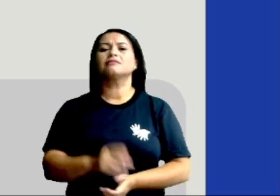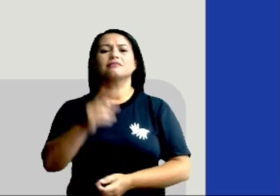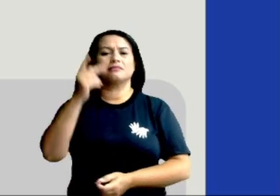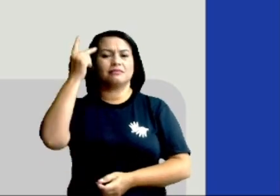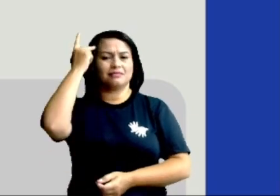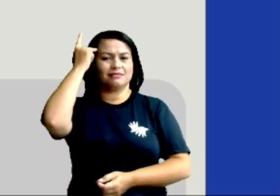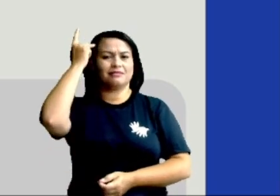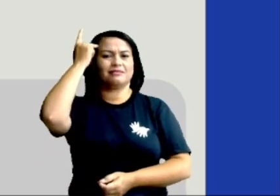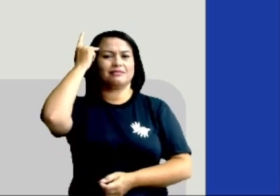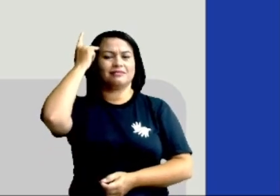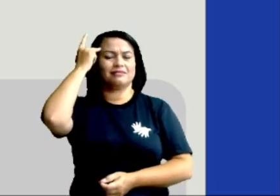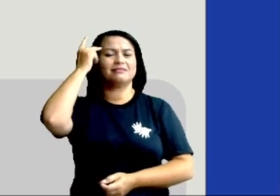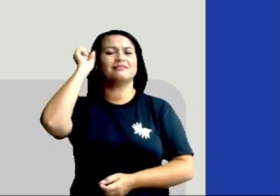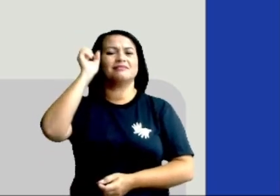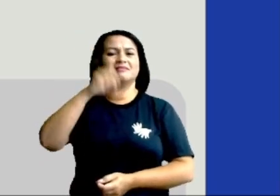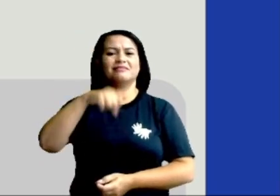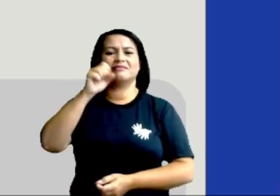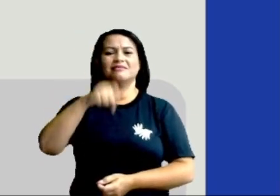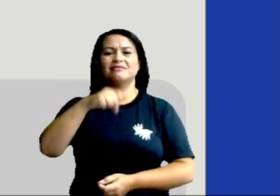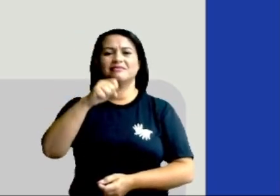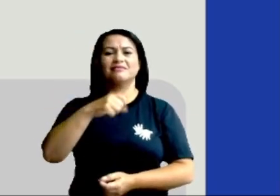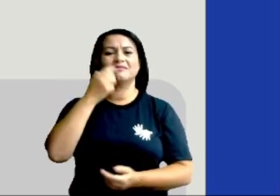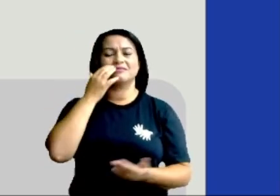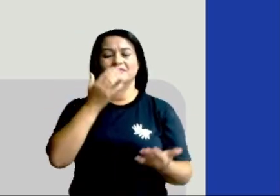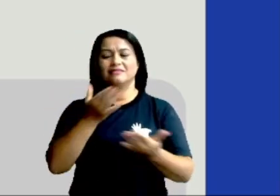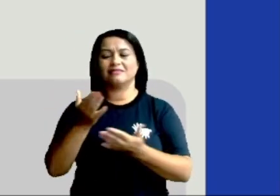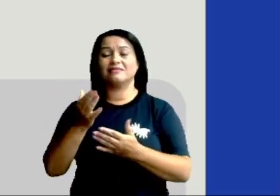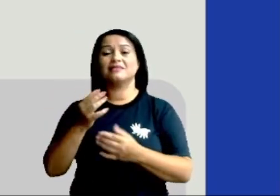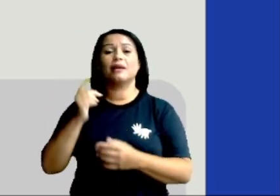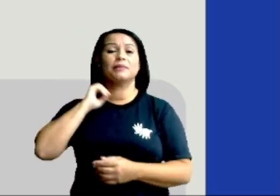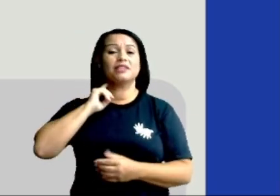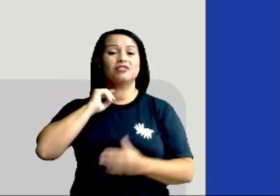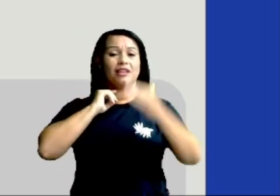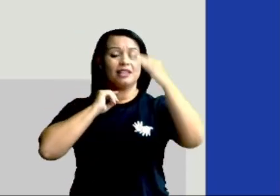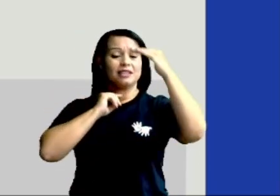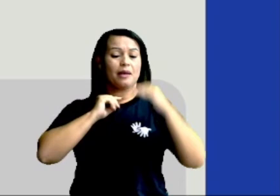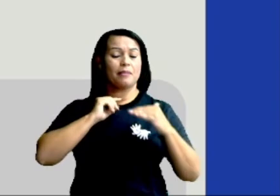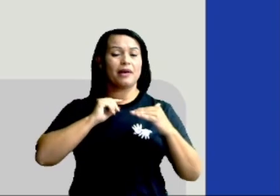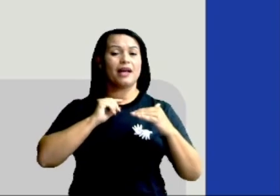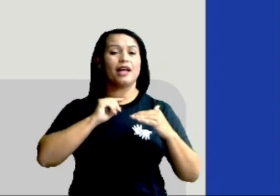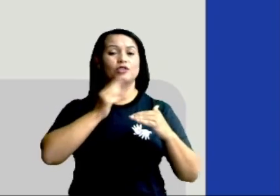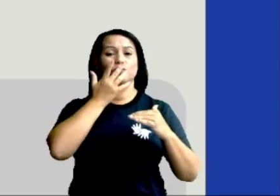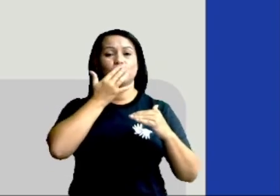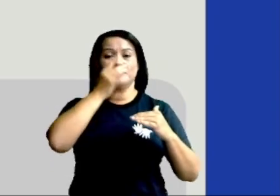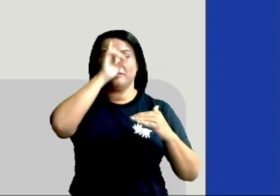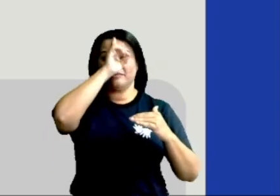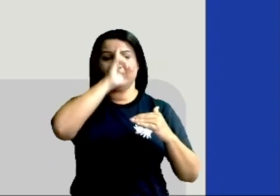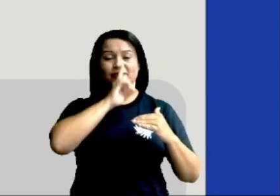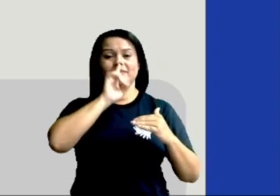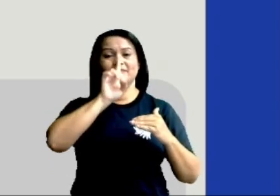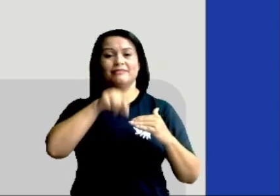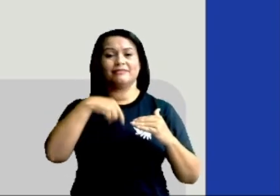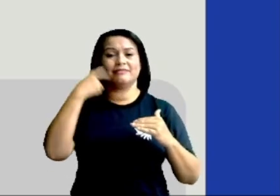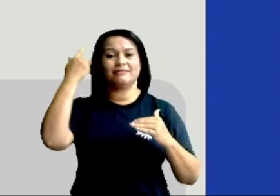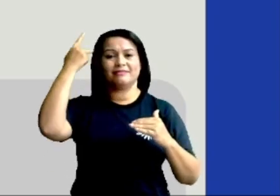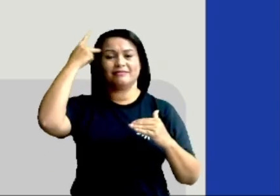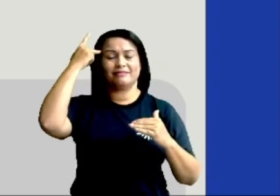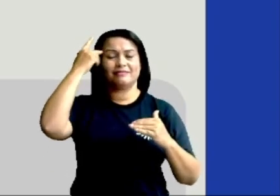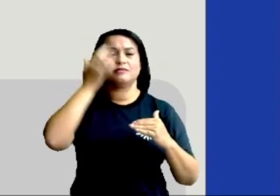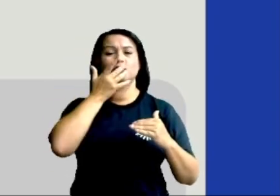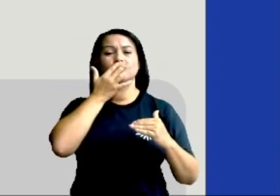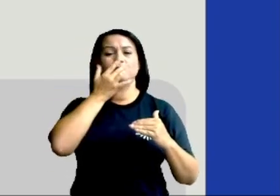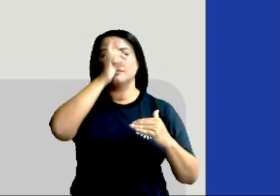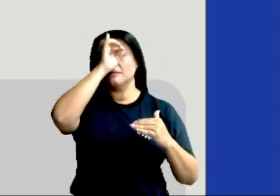São Paulo, isso mesmo, é São Paulo aí abaixo de Minas Gerais, tá? Essa região aí que está pintada de amarelo, tá?